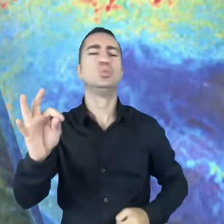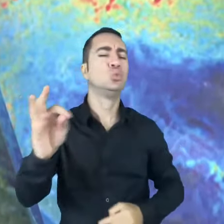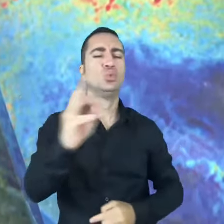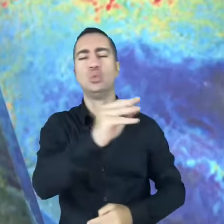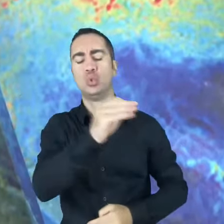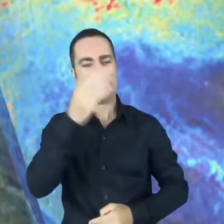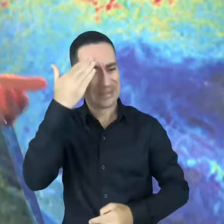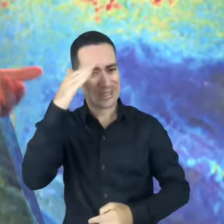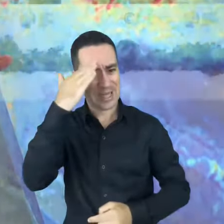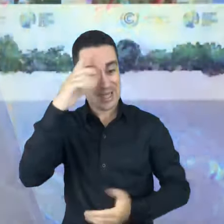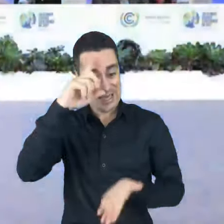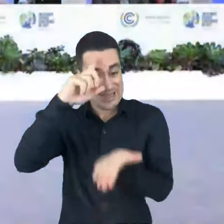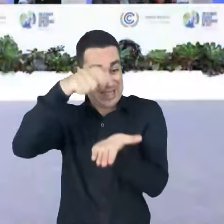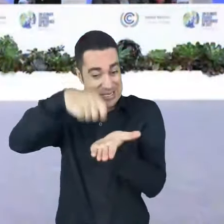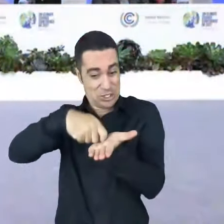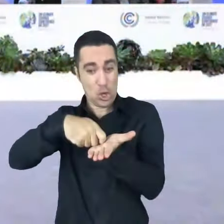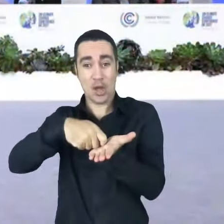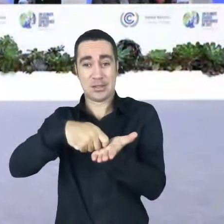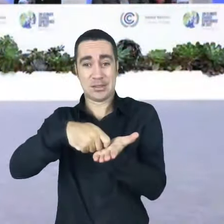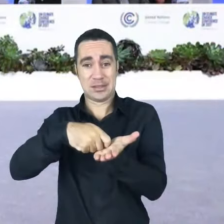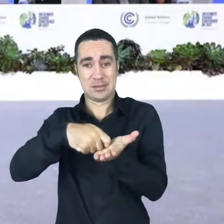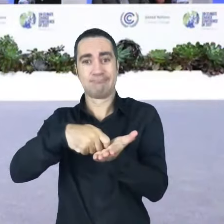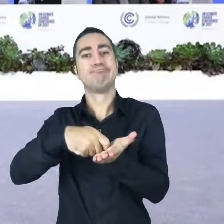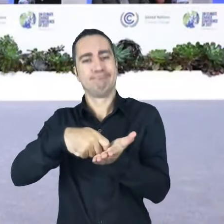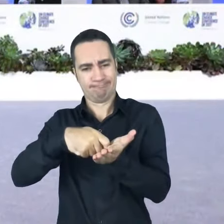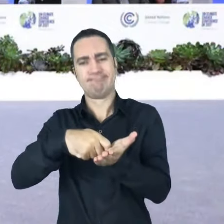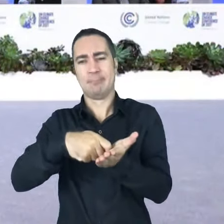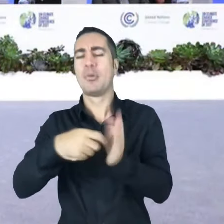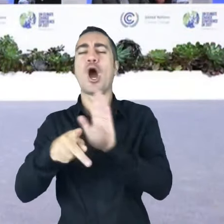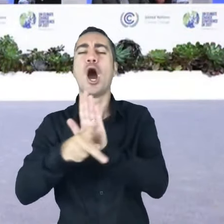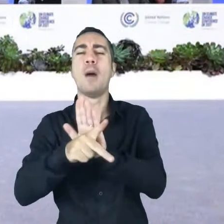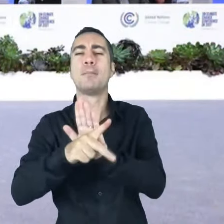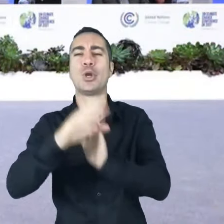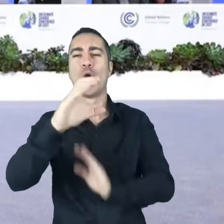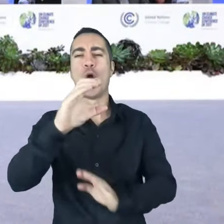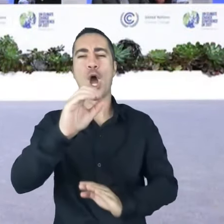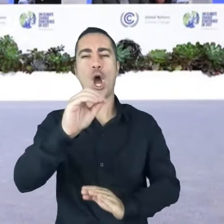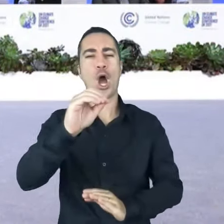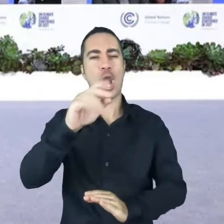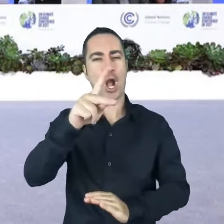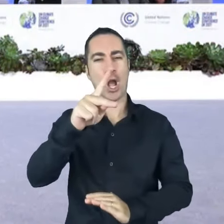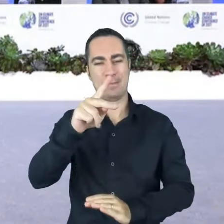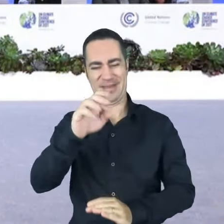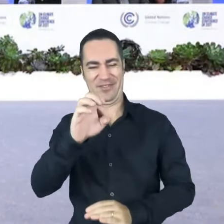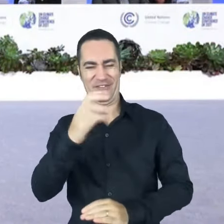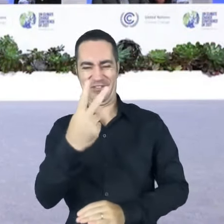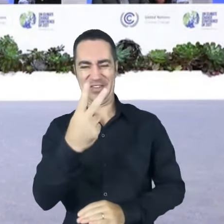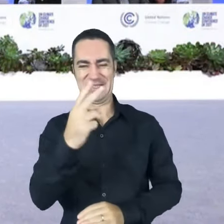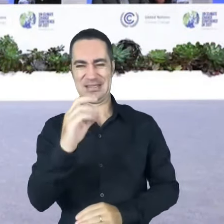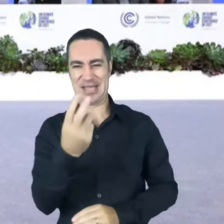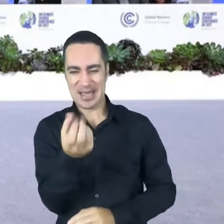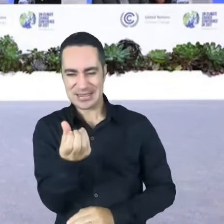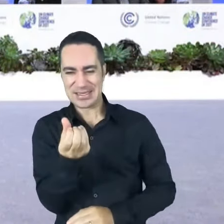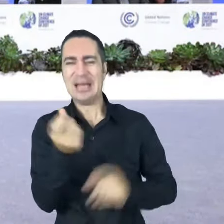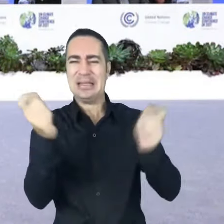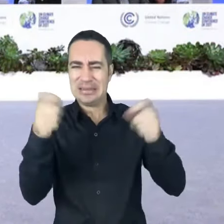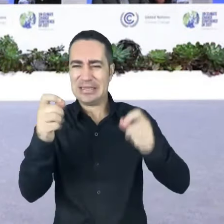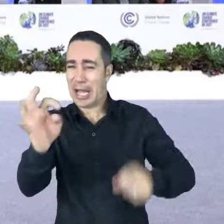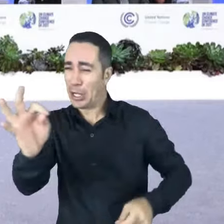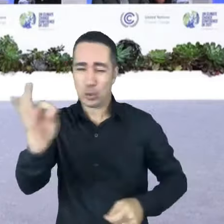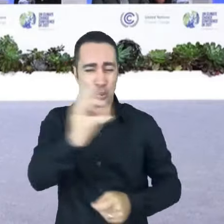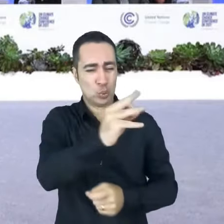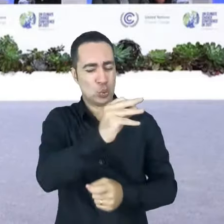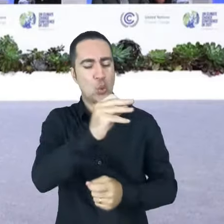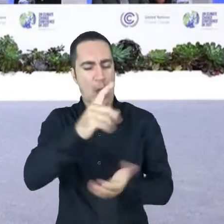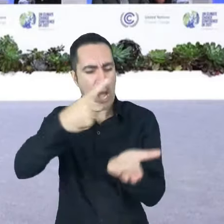em Glasgow, na COP26, ajudarão a todos nós a atingirmos as metas do Acordo de Paris.